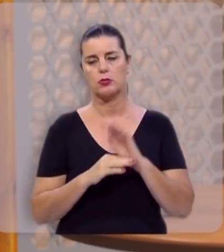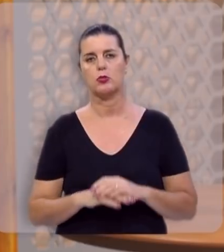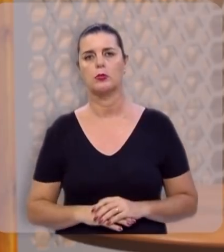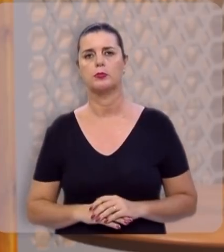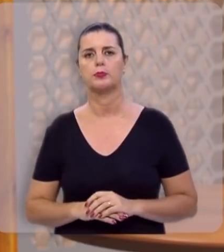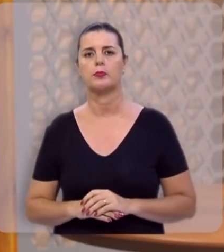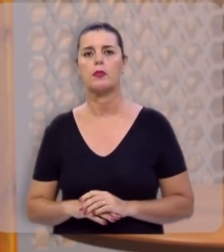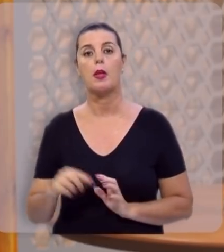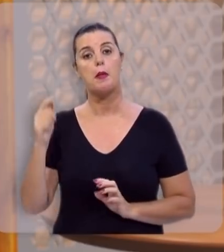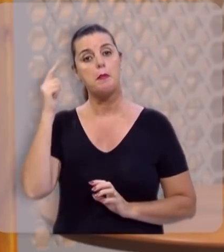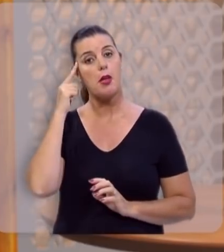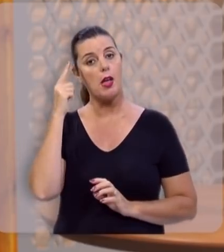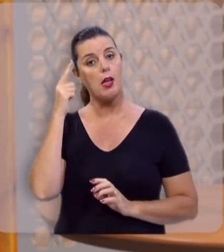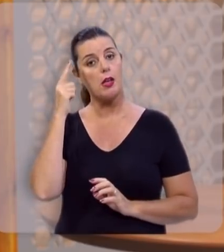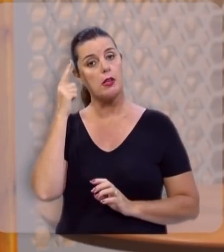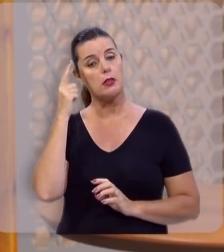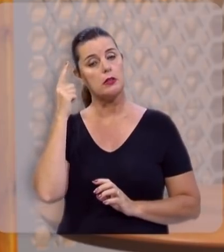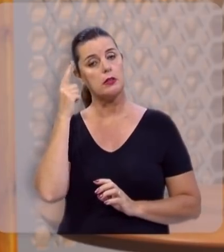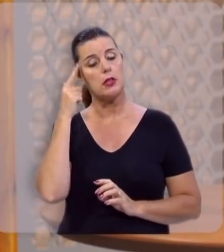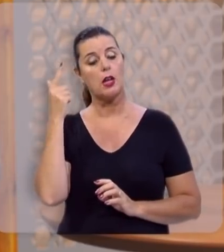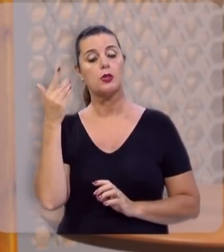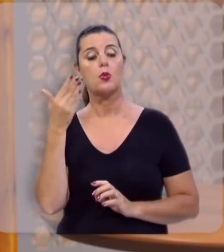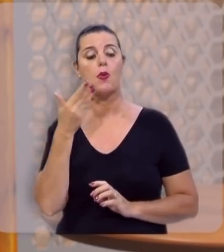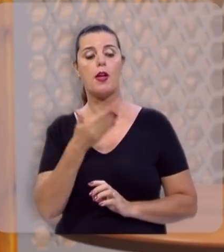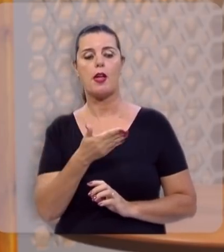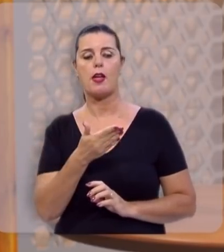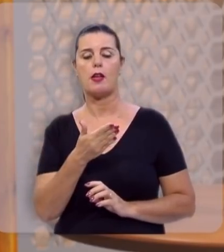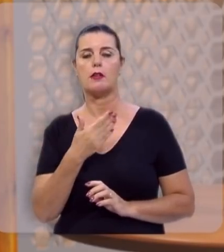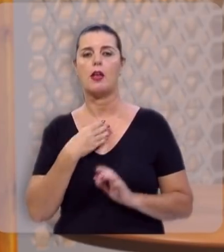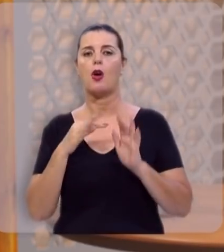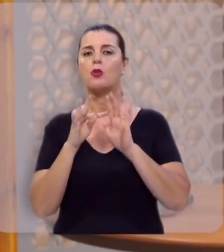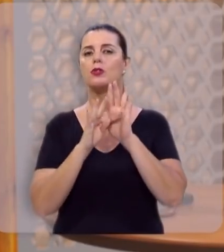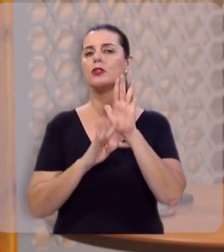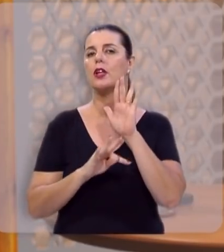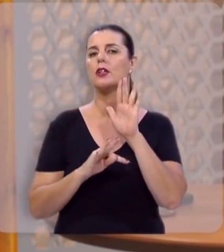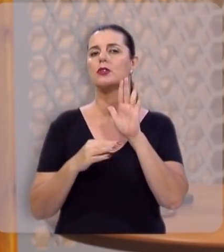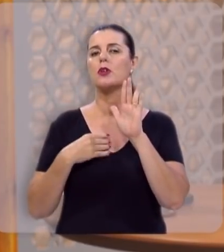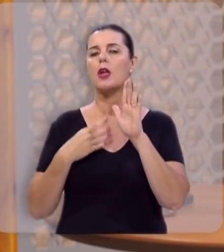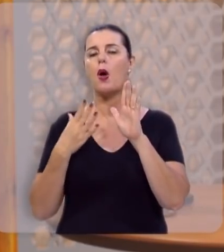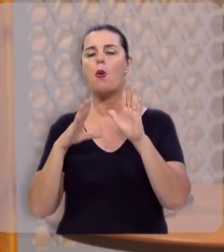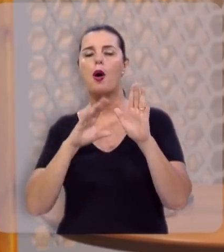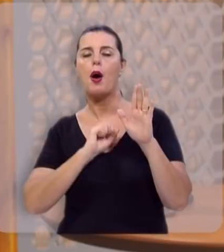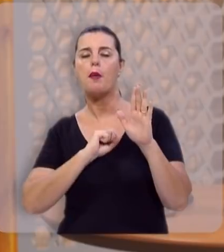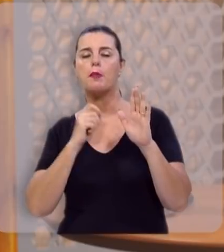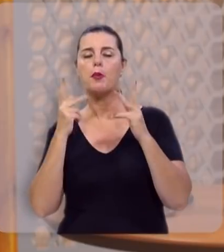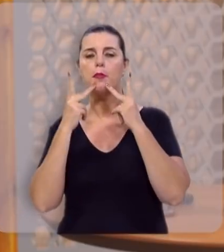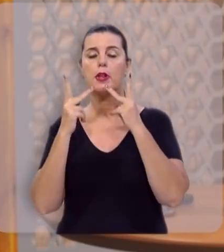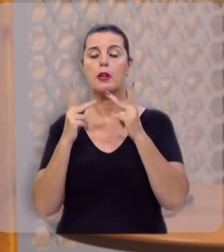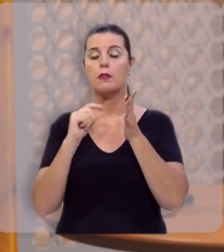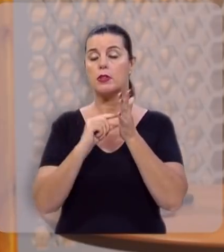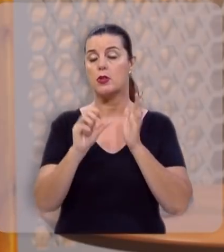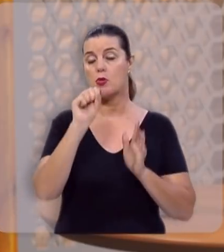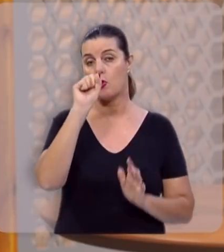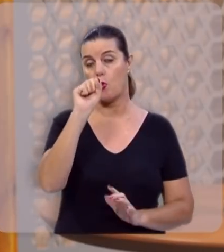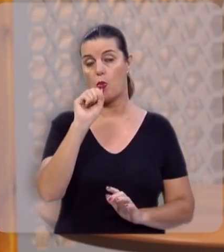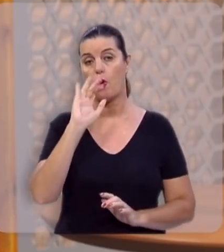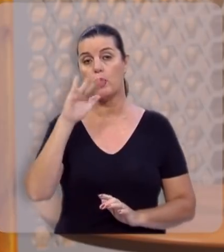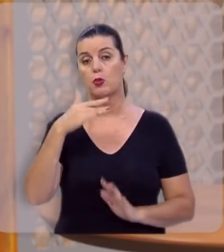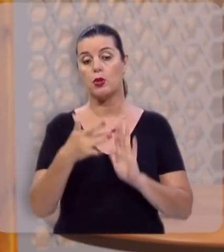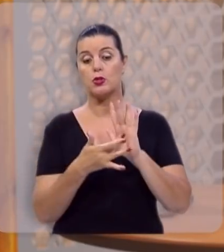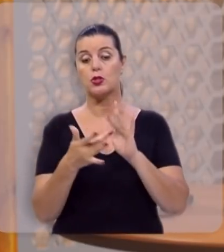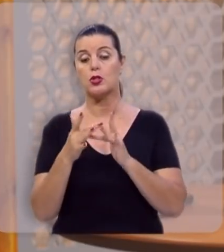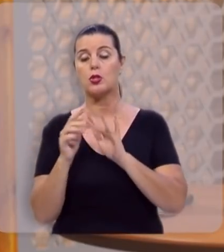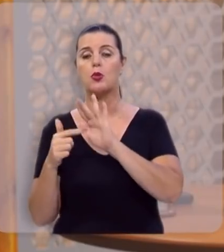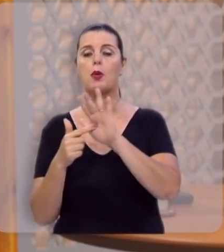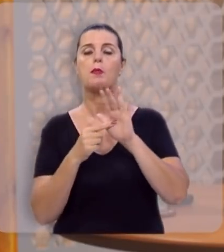neste texto. E pensando em implicações, é um dos textos nos quais eu mais amo pregar, principalmente no versículo 8, no